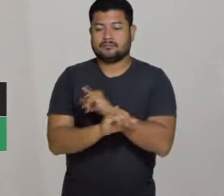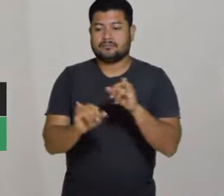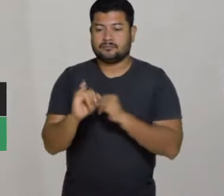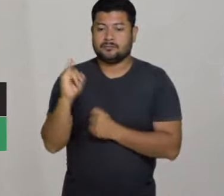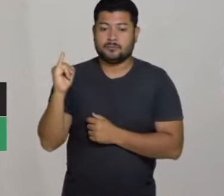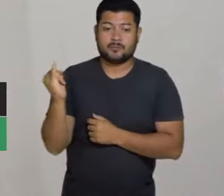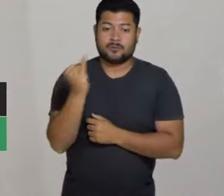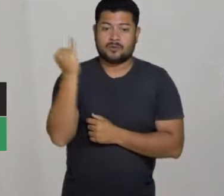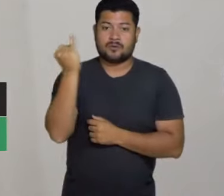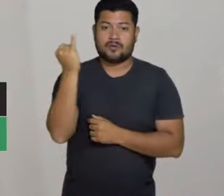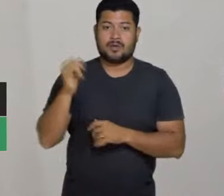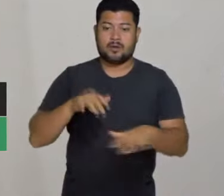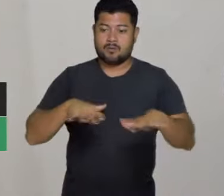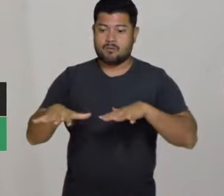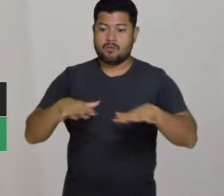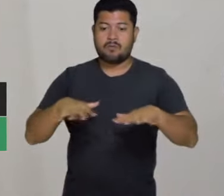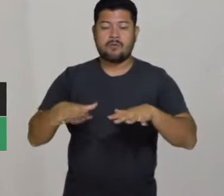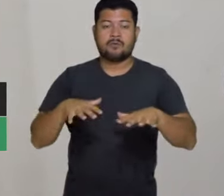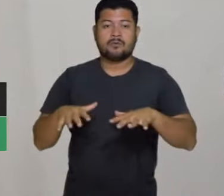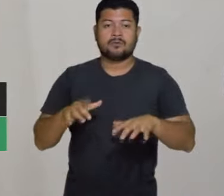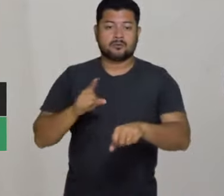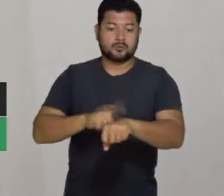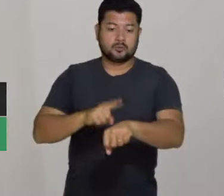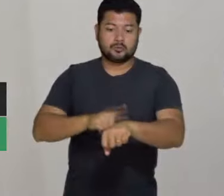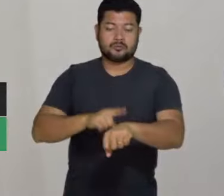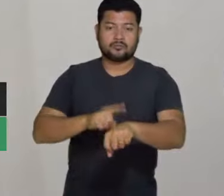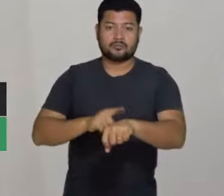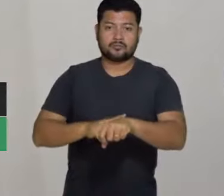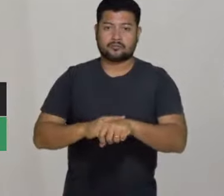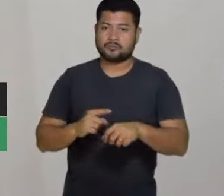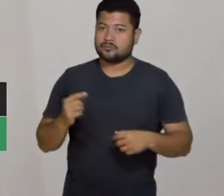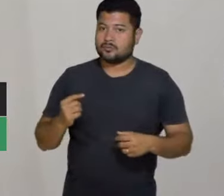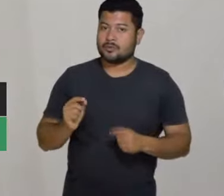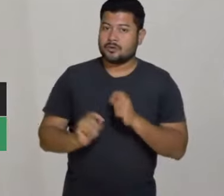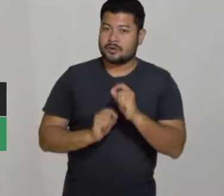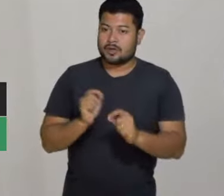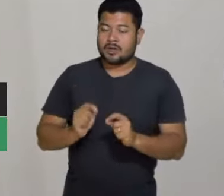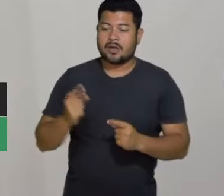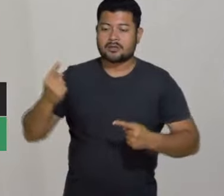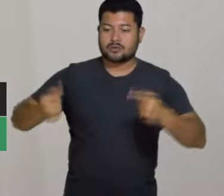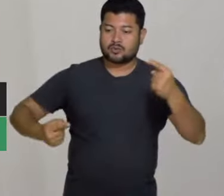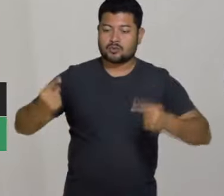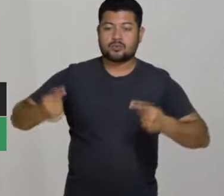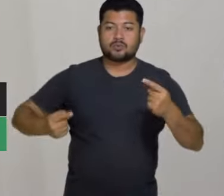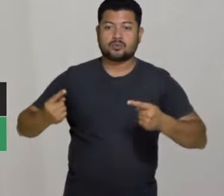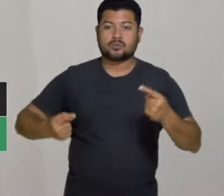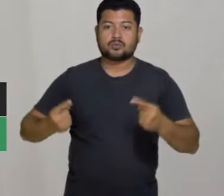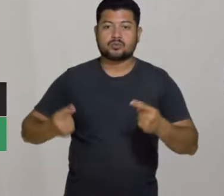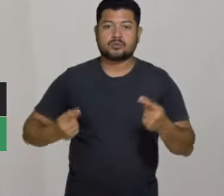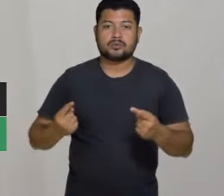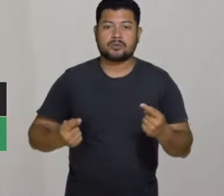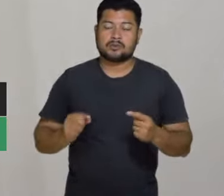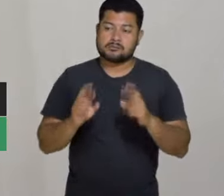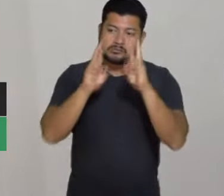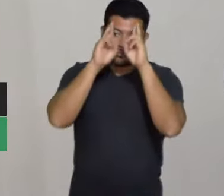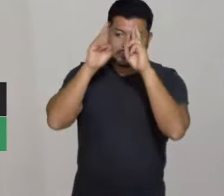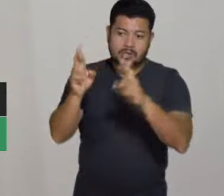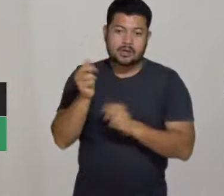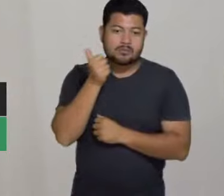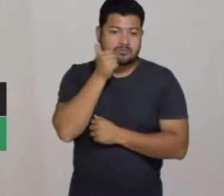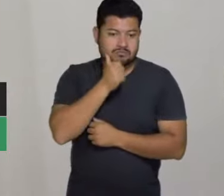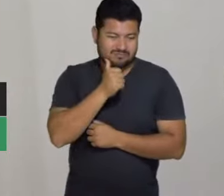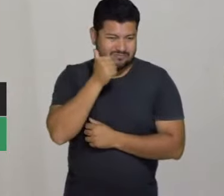carnaval é um movimento, é um momento fundamental e propício para trazer a discussão sobre o respeito às mulheres, contra o